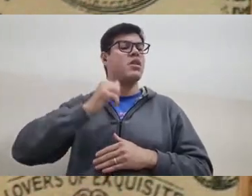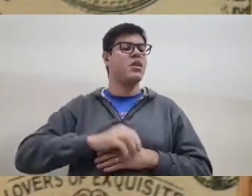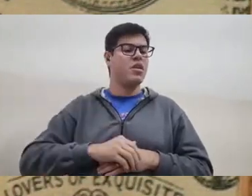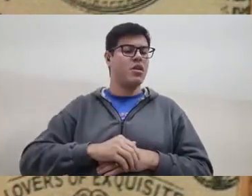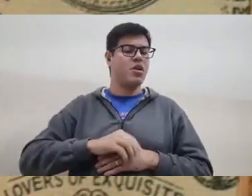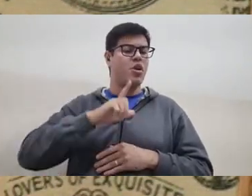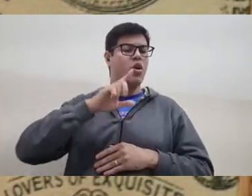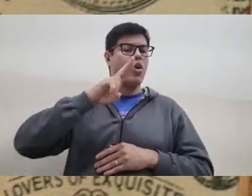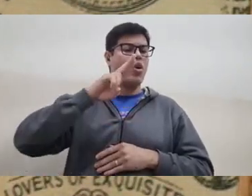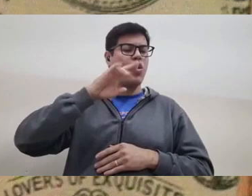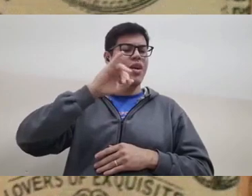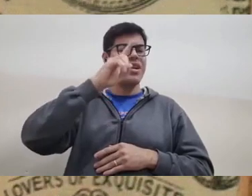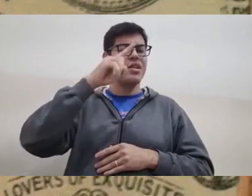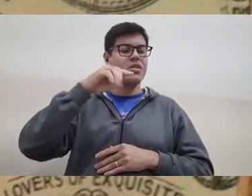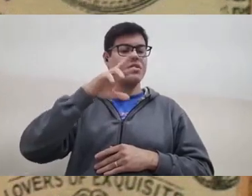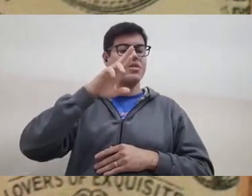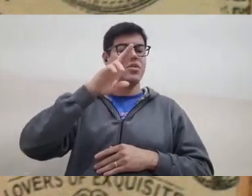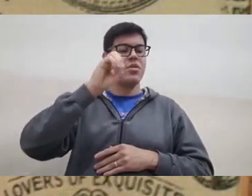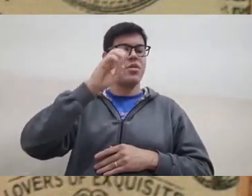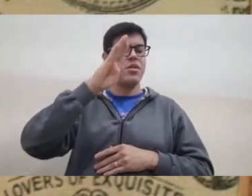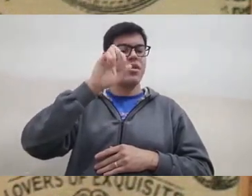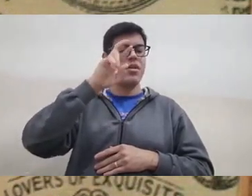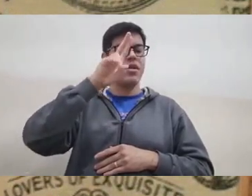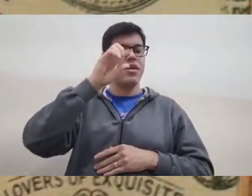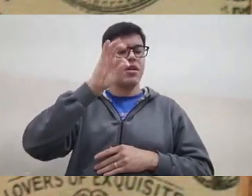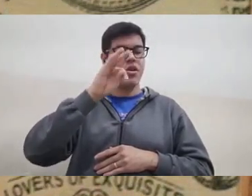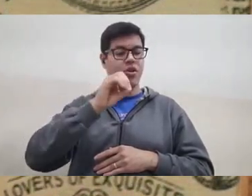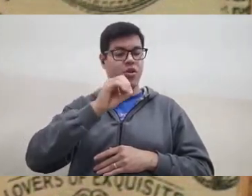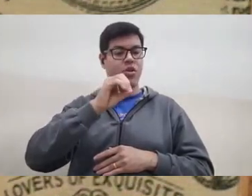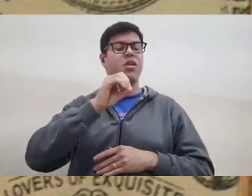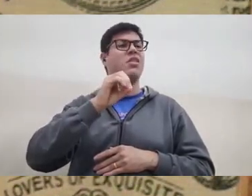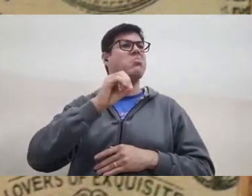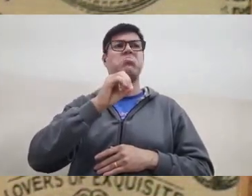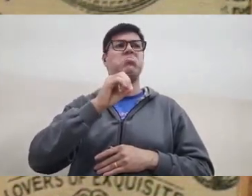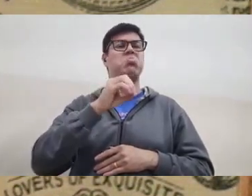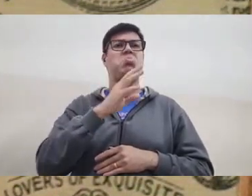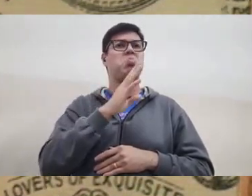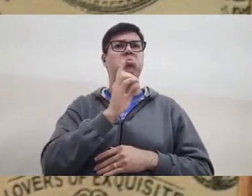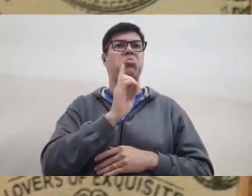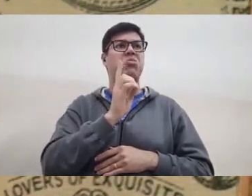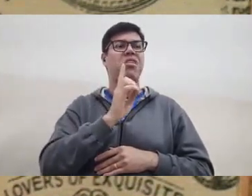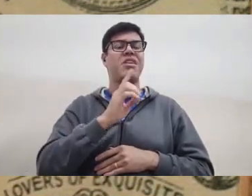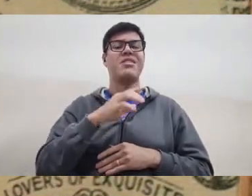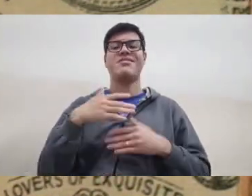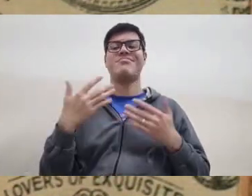tá aí eu perguntei para os colega teve Luís Roberto